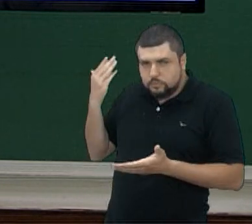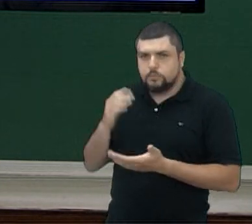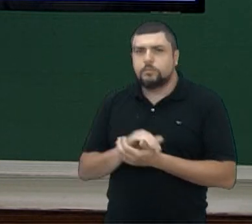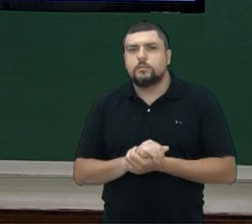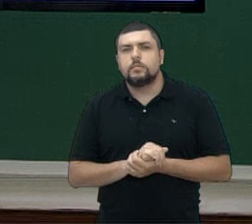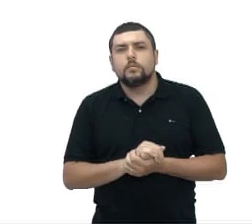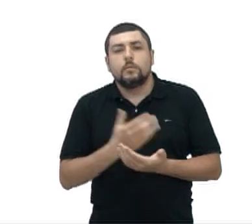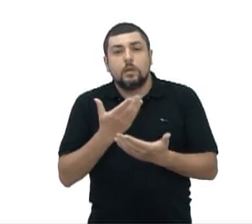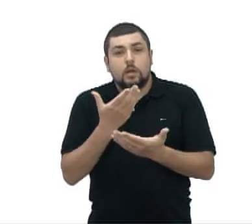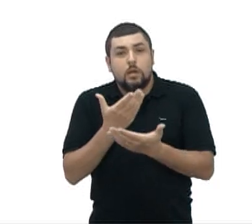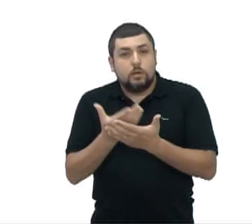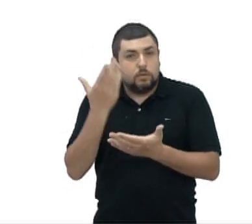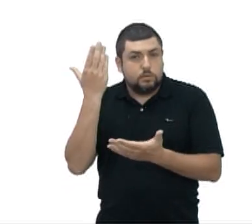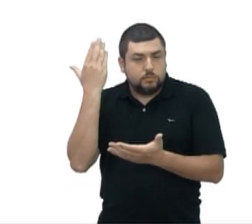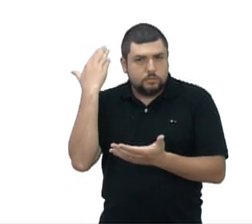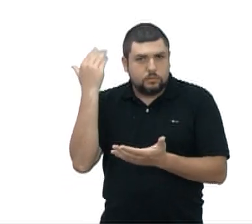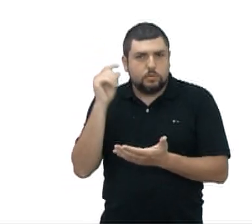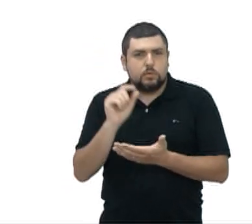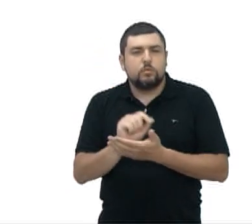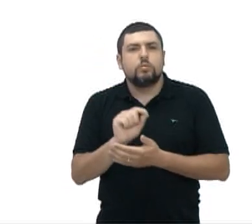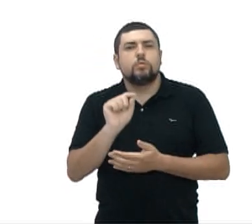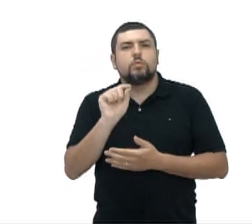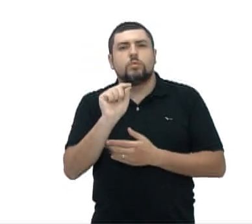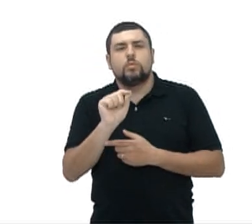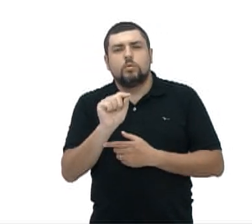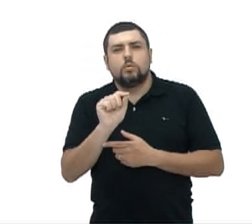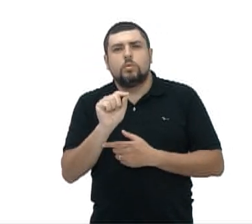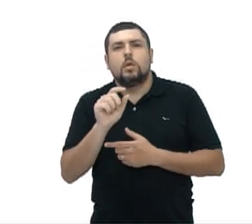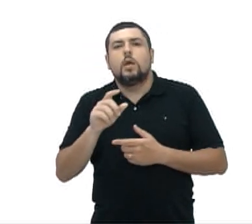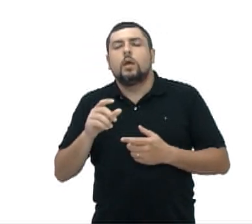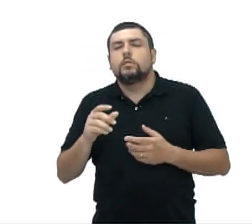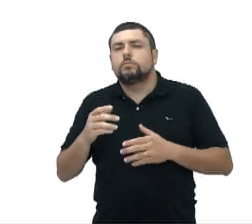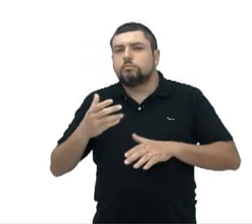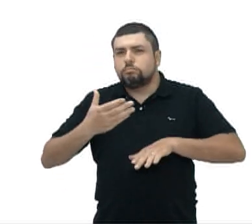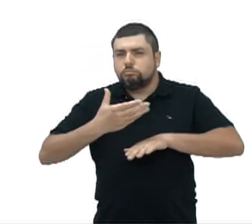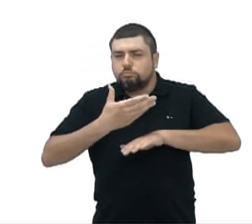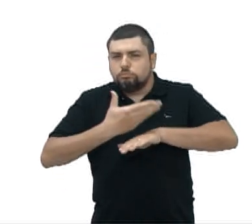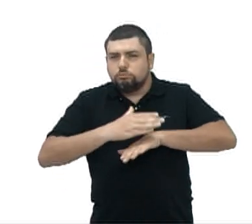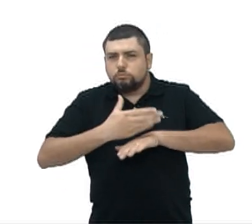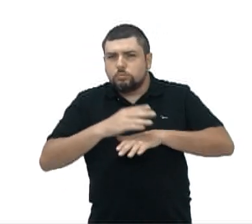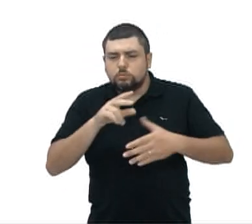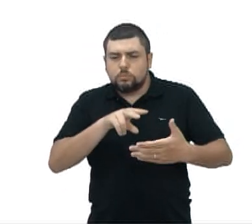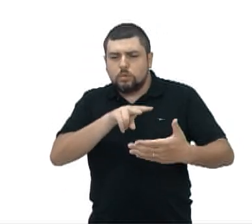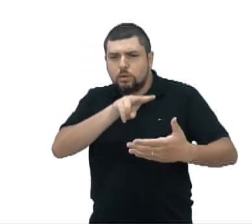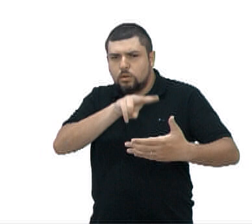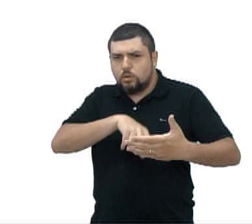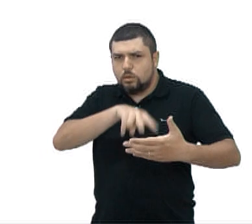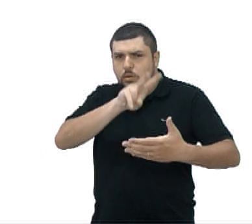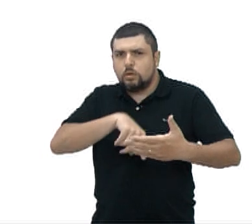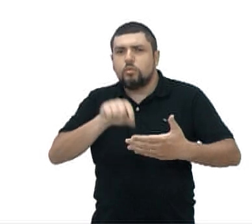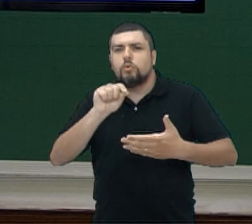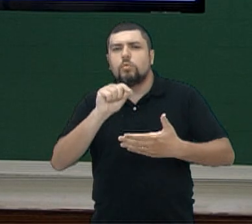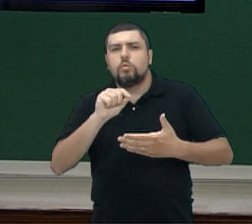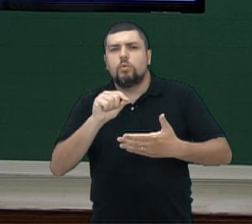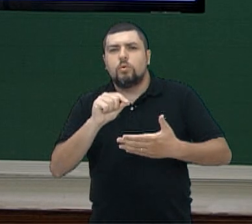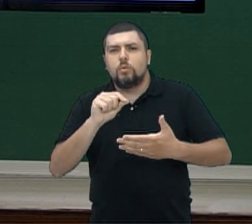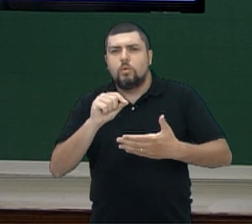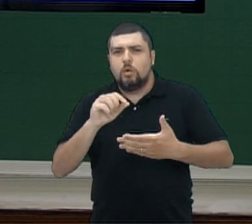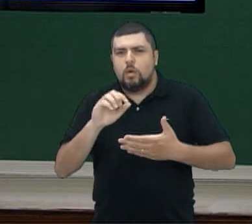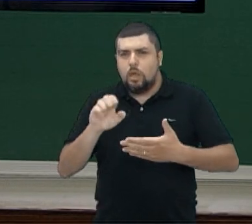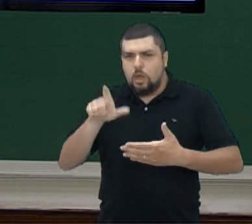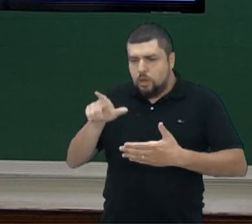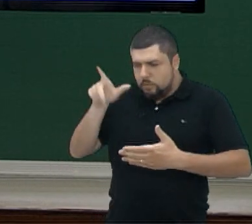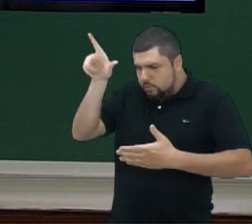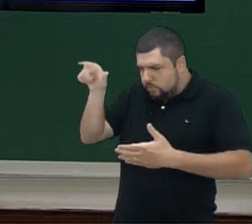aula anterior, nós lemos e interpretamos algumas citações, as quotes, né? Nós lemos